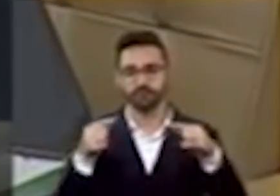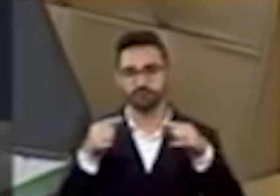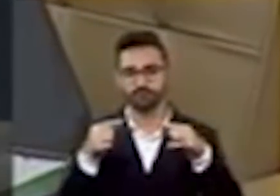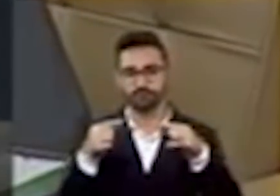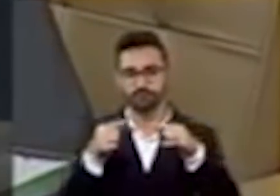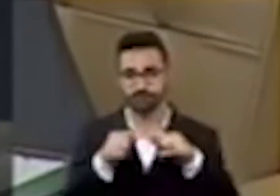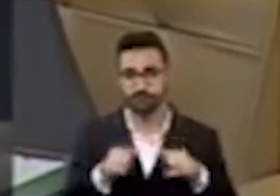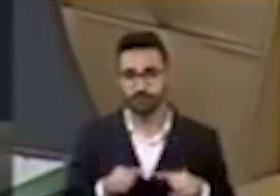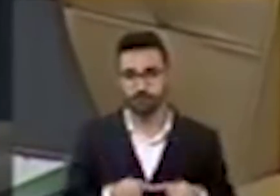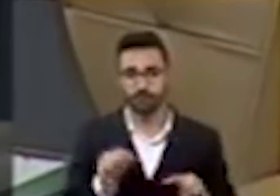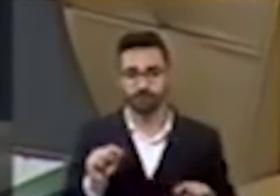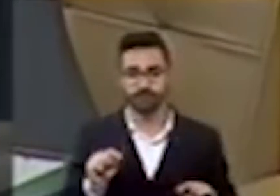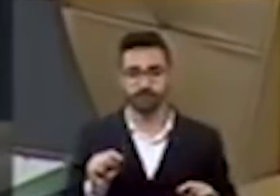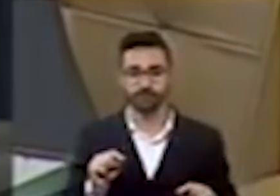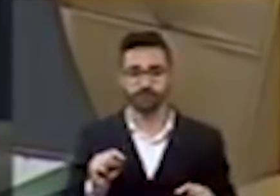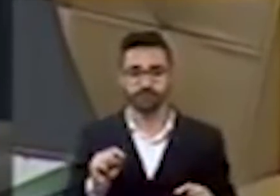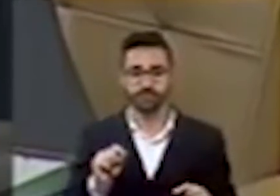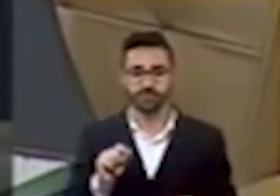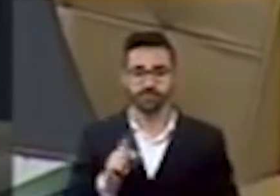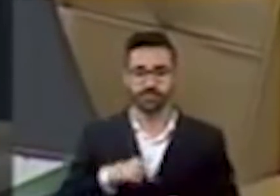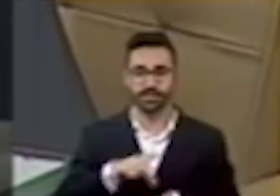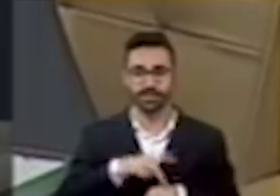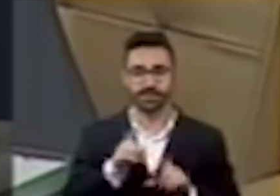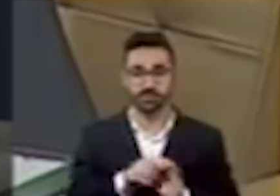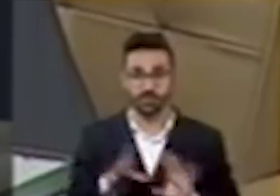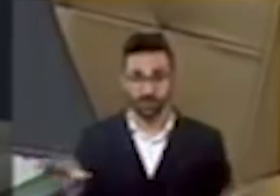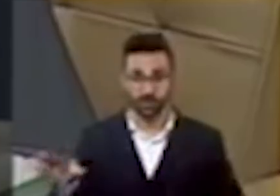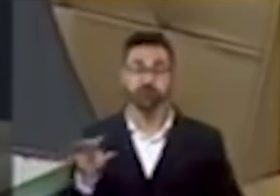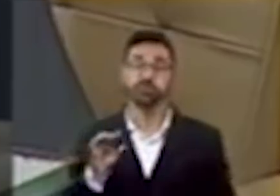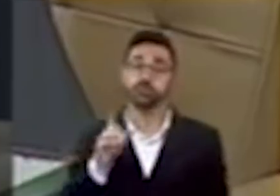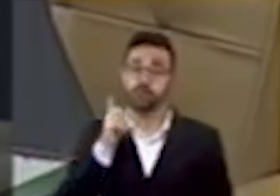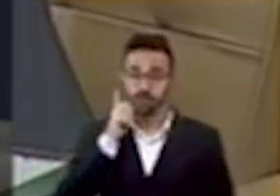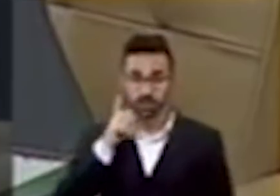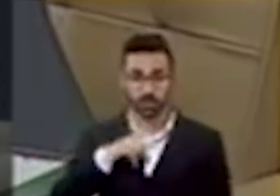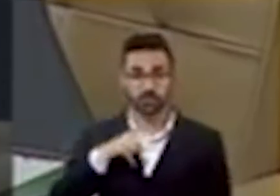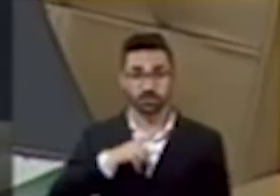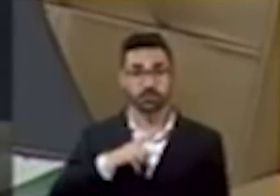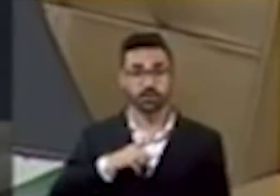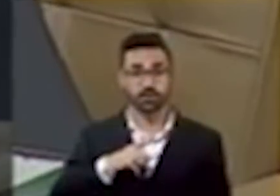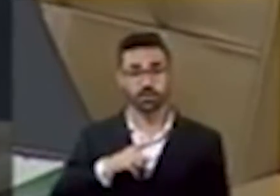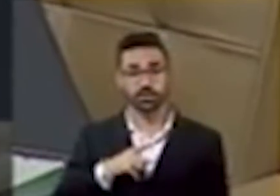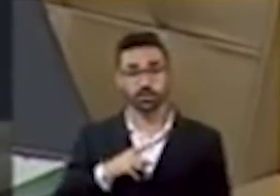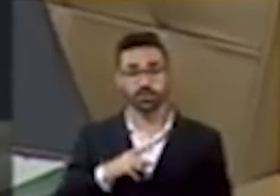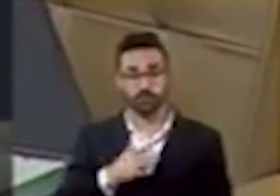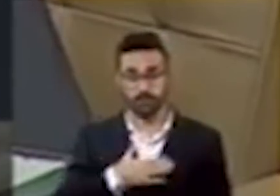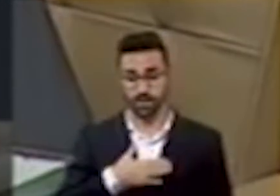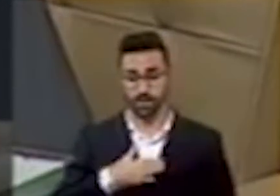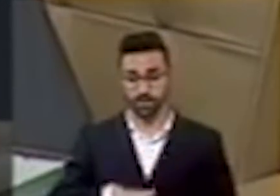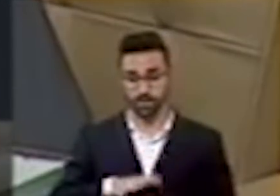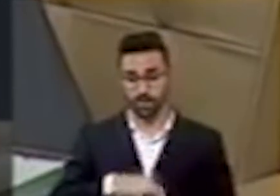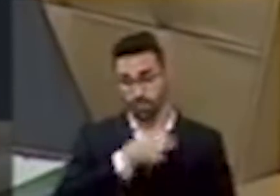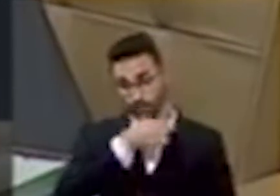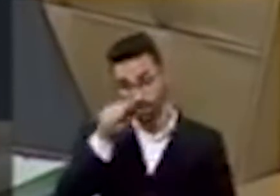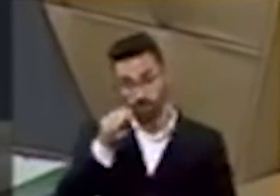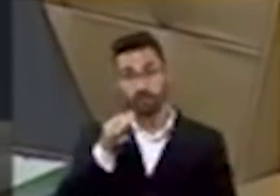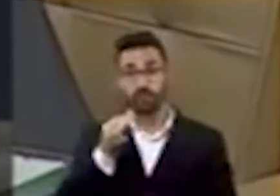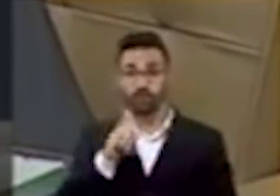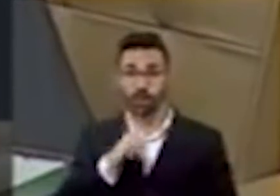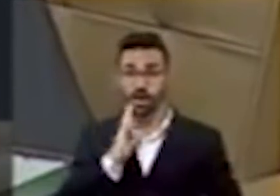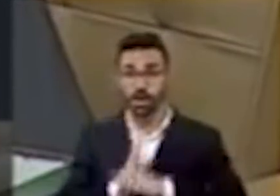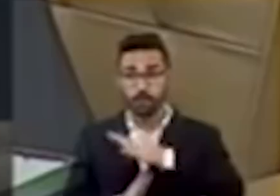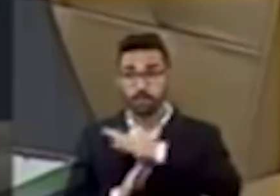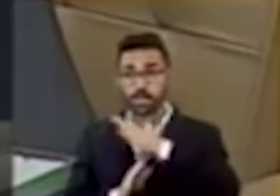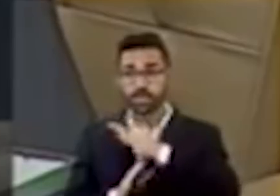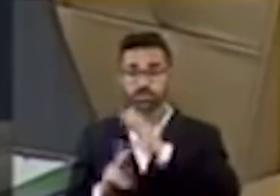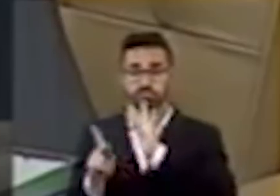com os Estados democráticos constitucionais está justamente, na minha visão, nos limites que